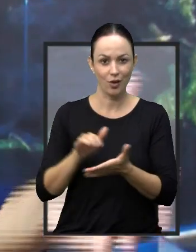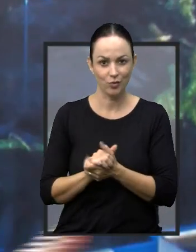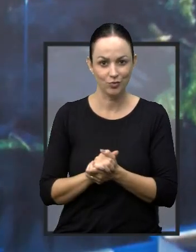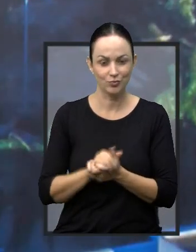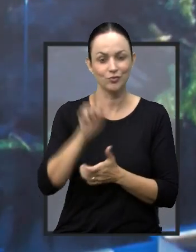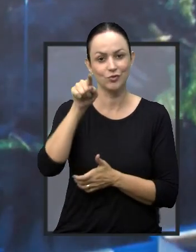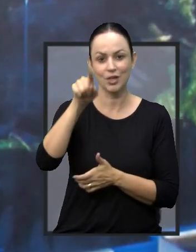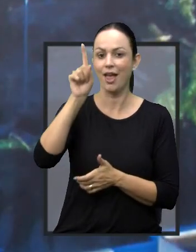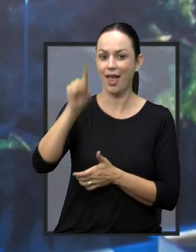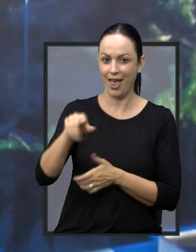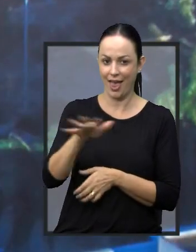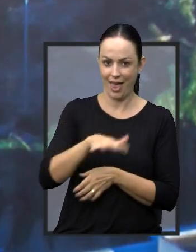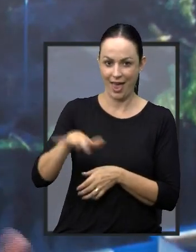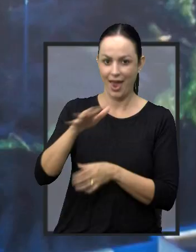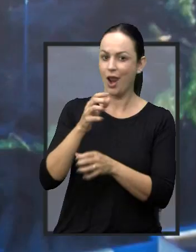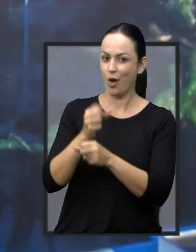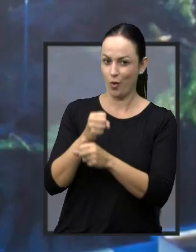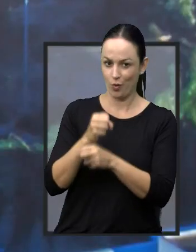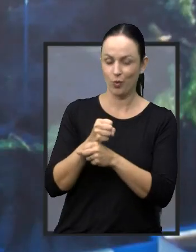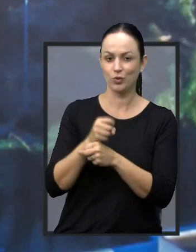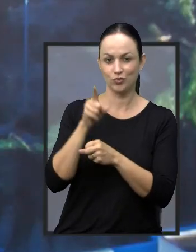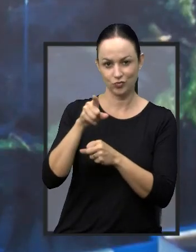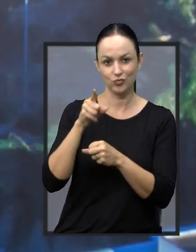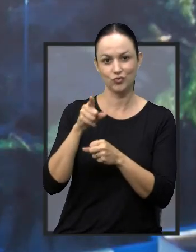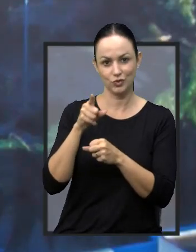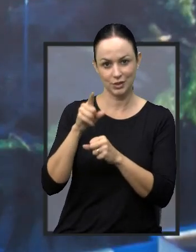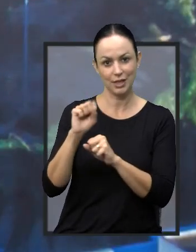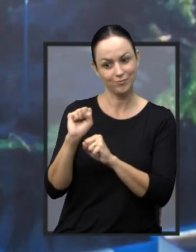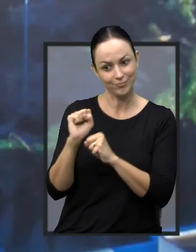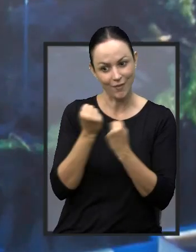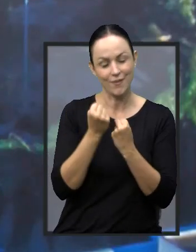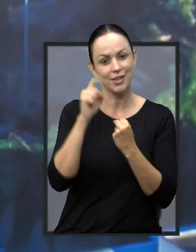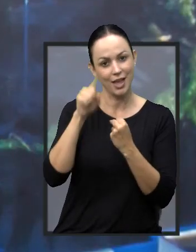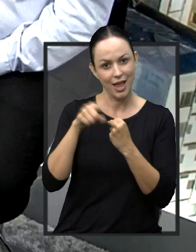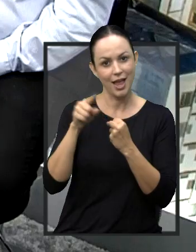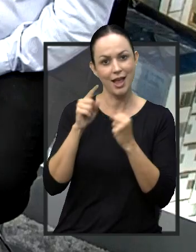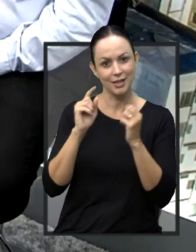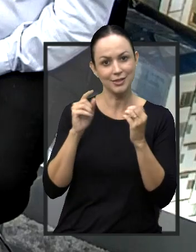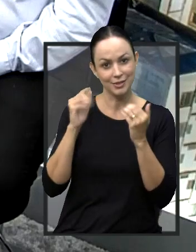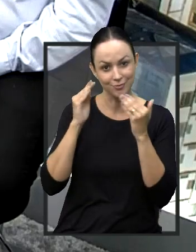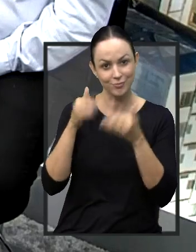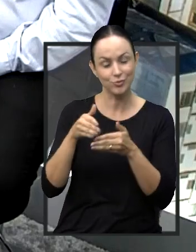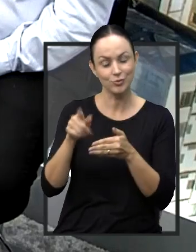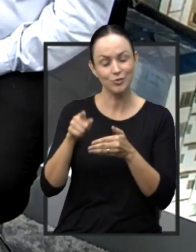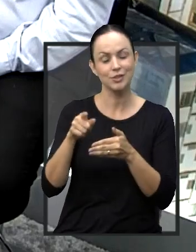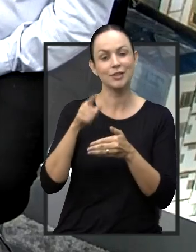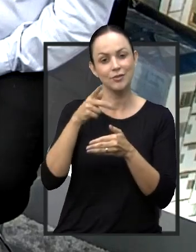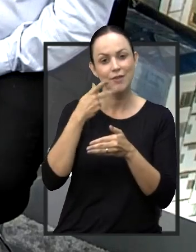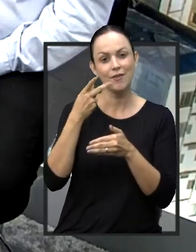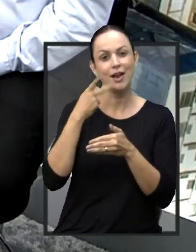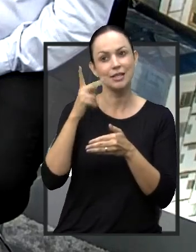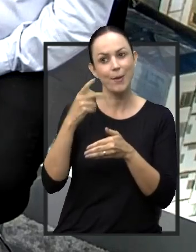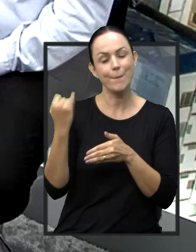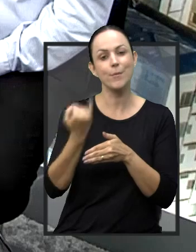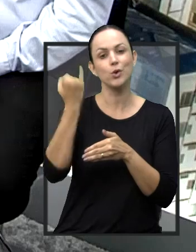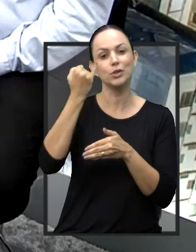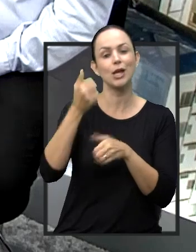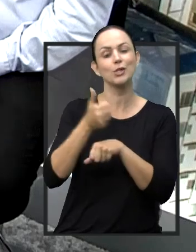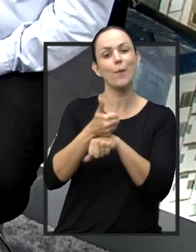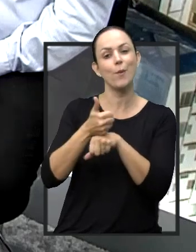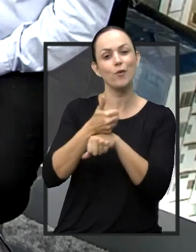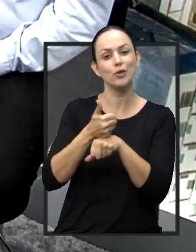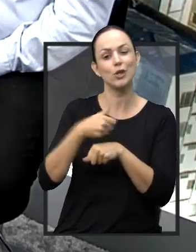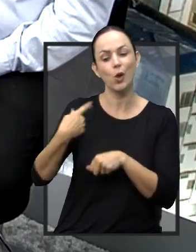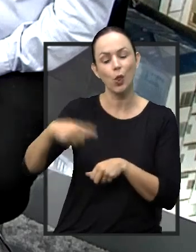senhor é da área da contabilidade, defende essa bandeira aqui na casa e sempre ressalta a importância, né, da profissão para o